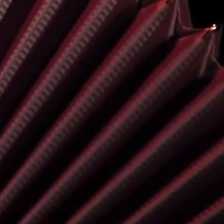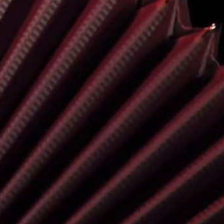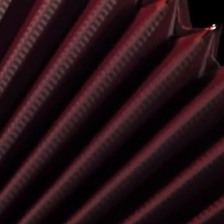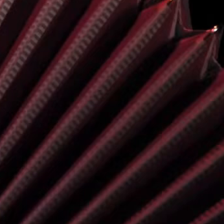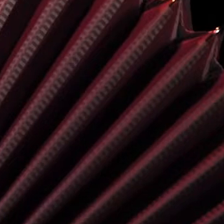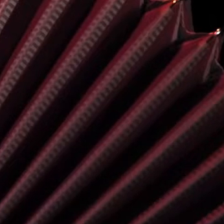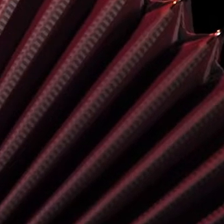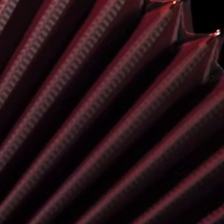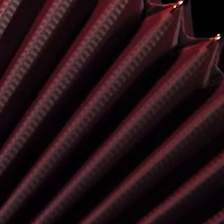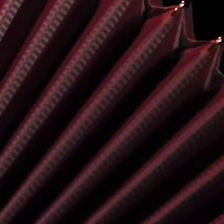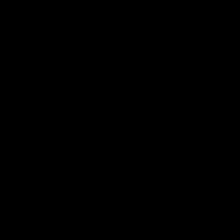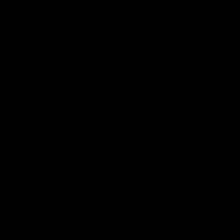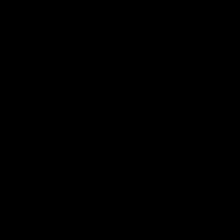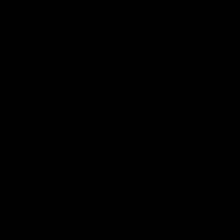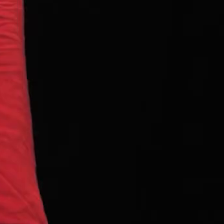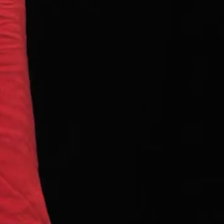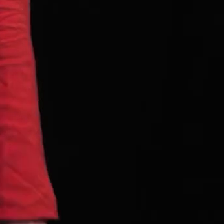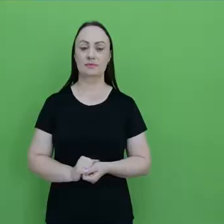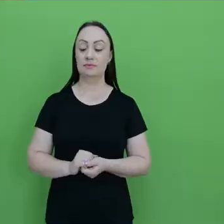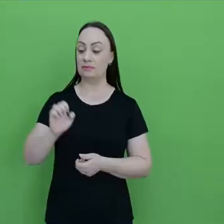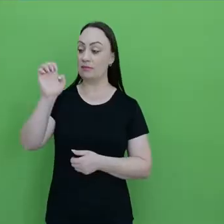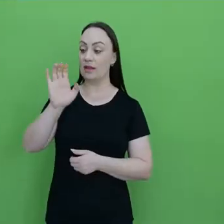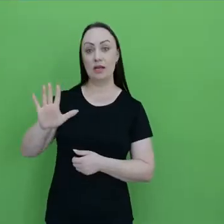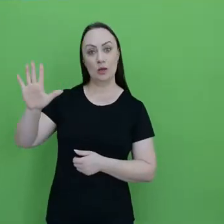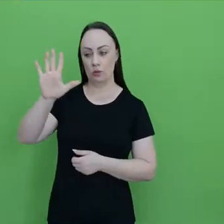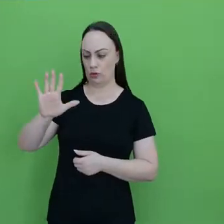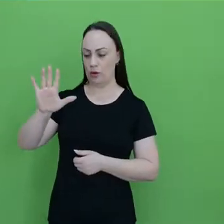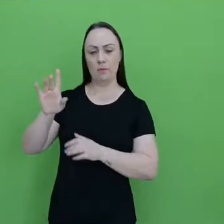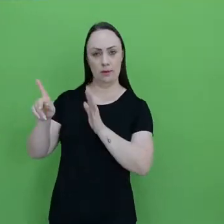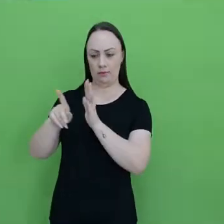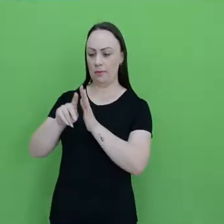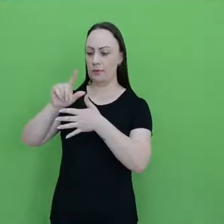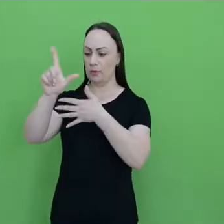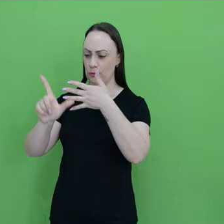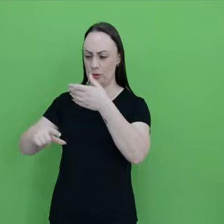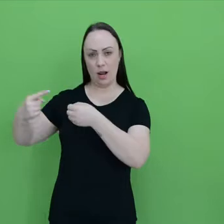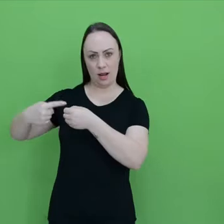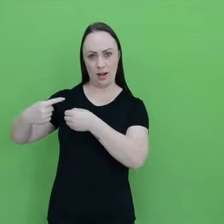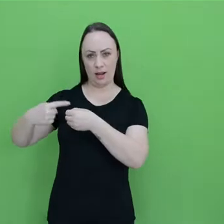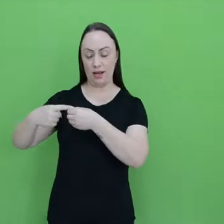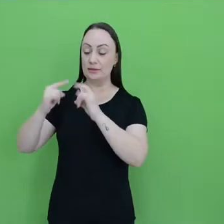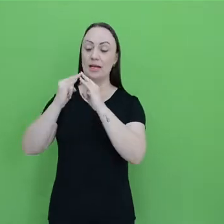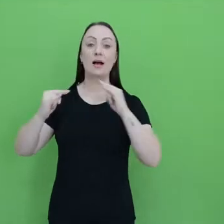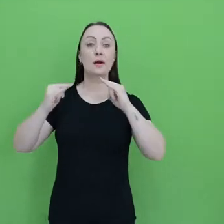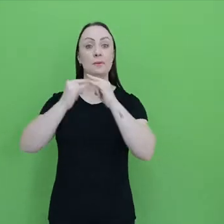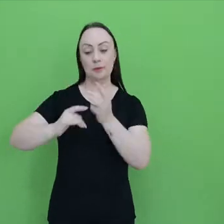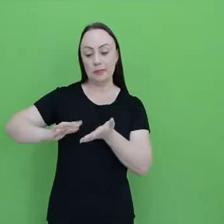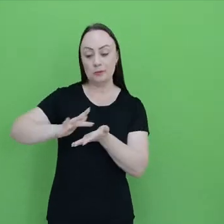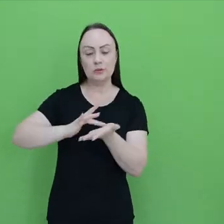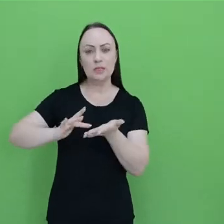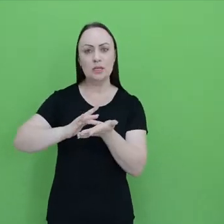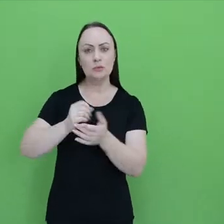Tela preta. Lies está na tela da cintura para cima. Num acampamento cigano, em uma cidade do leste europeu,